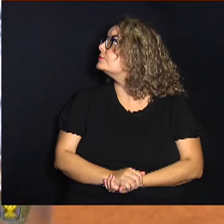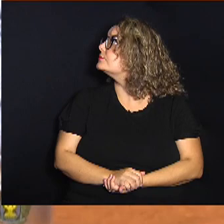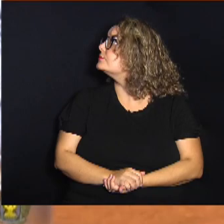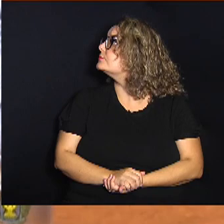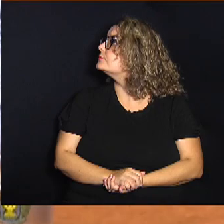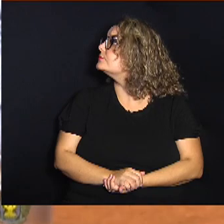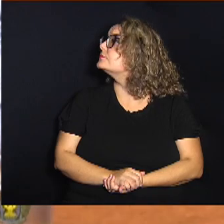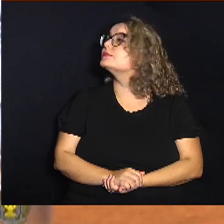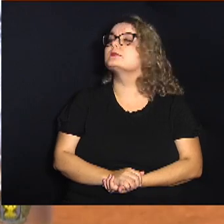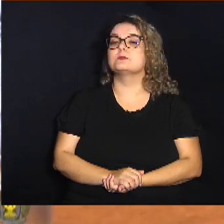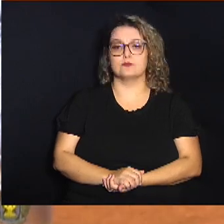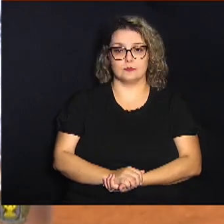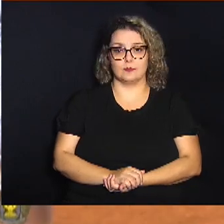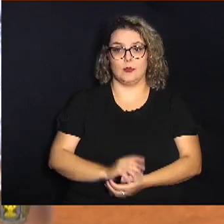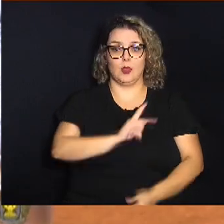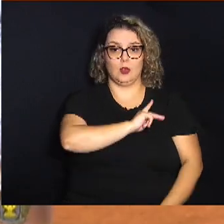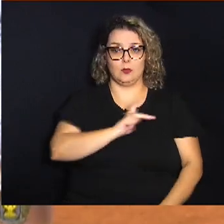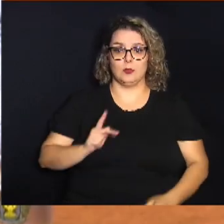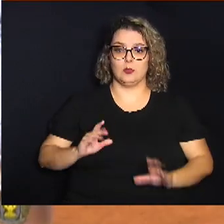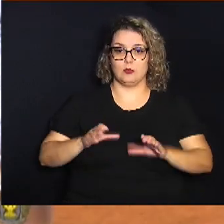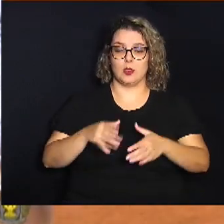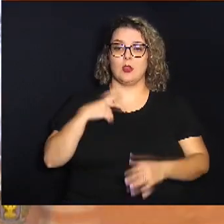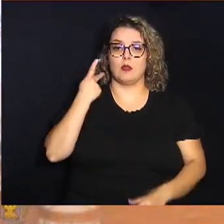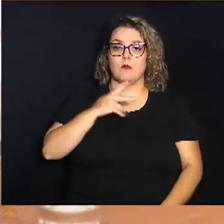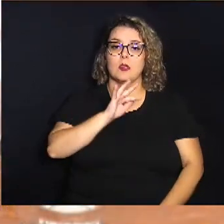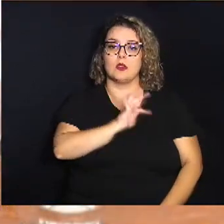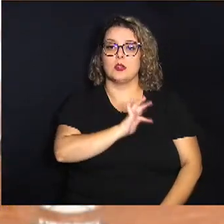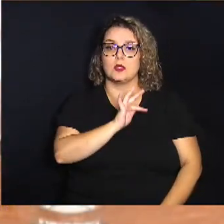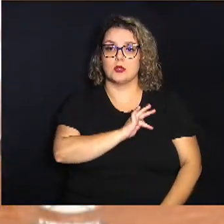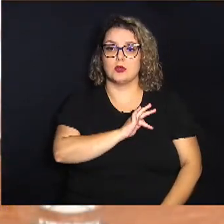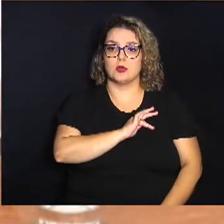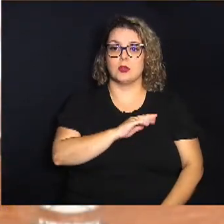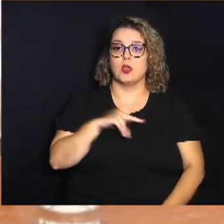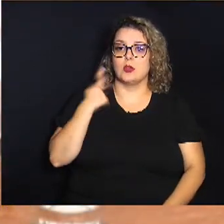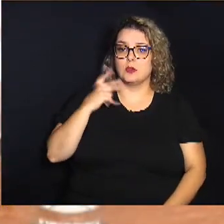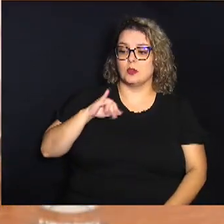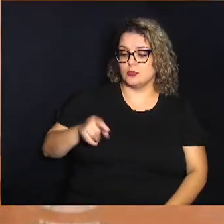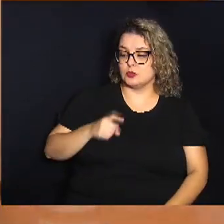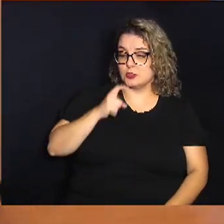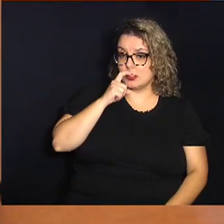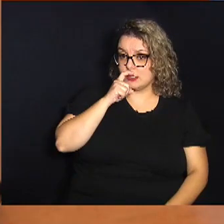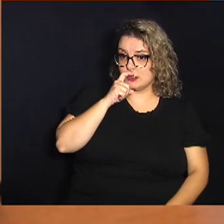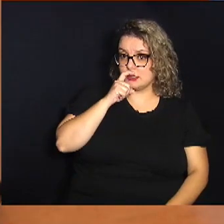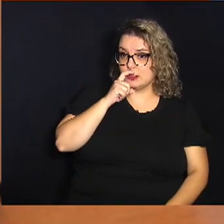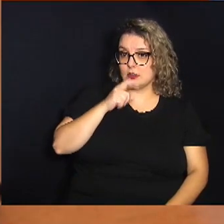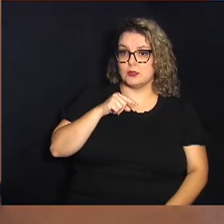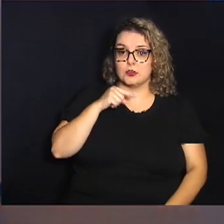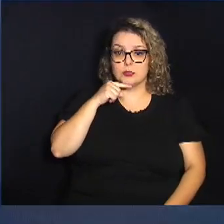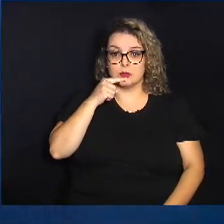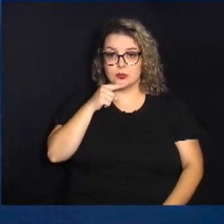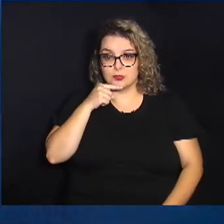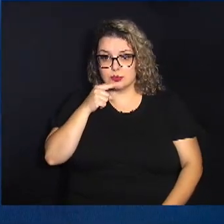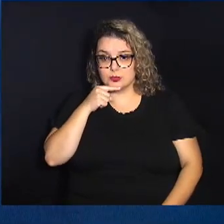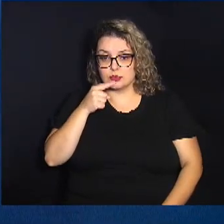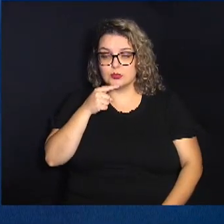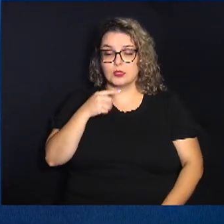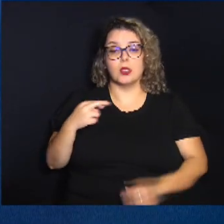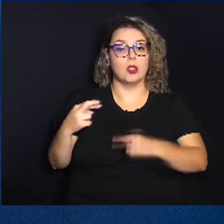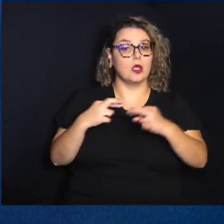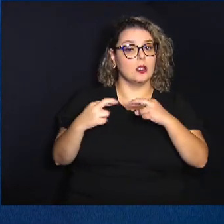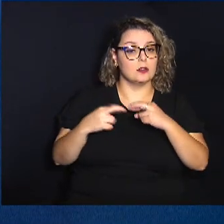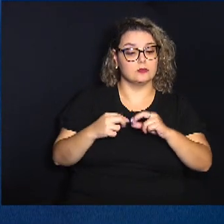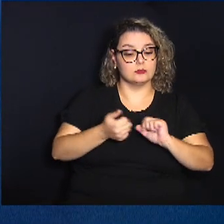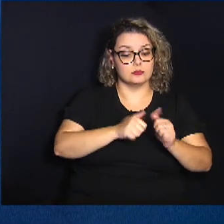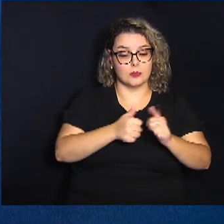O presidente da comissão, o vereador Fernando Mendes, e os vereadores Jorge Schneider e Eduardo Magoga analisaram